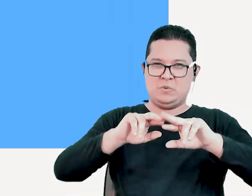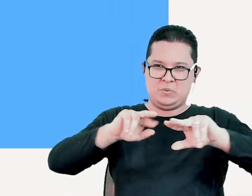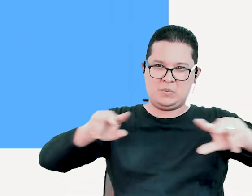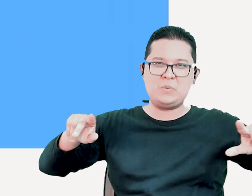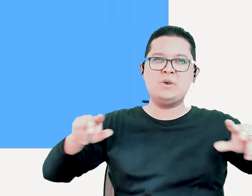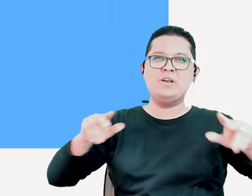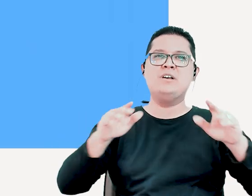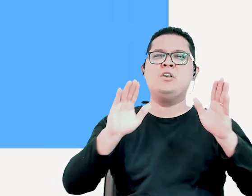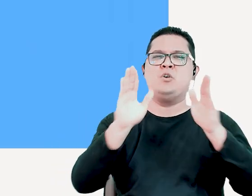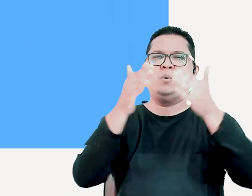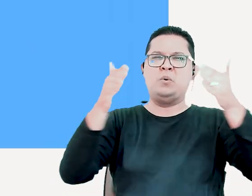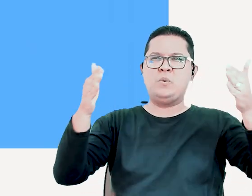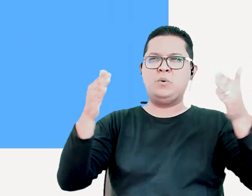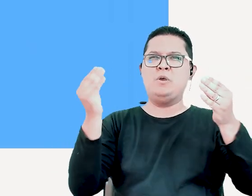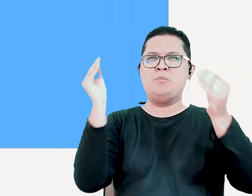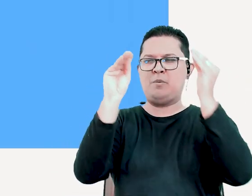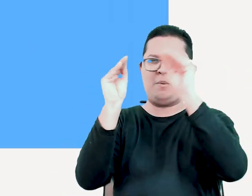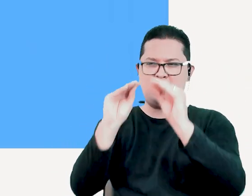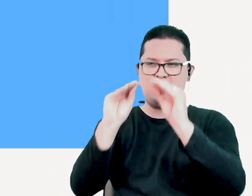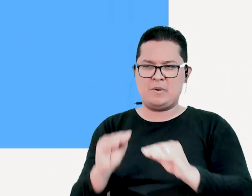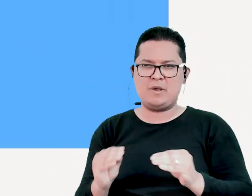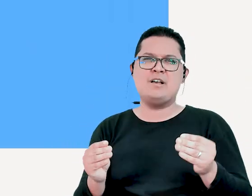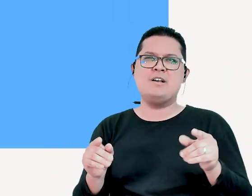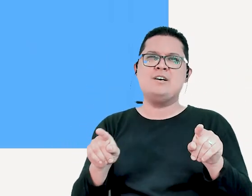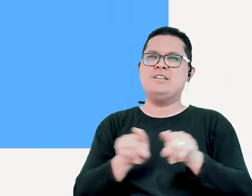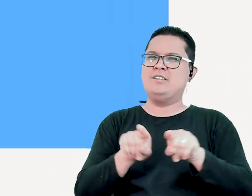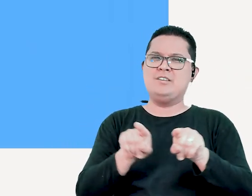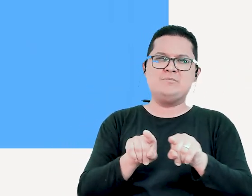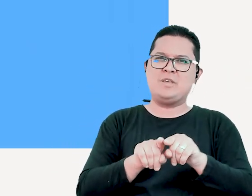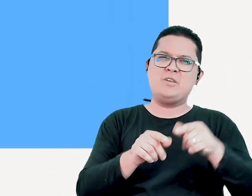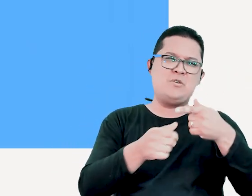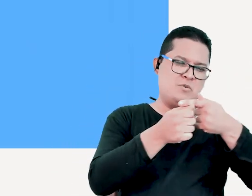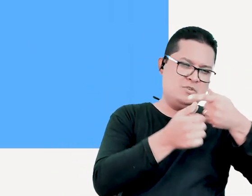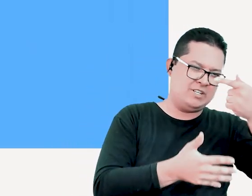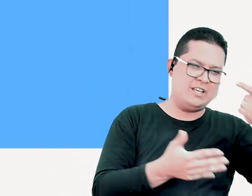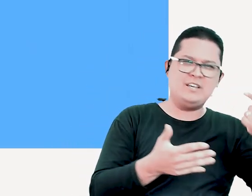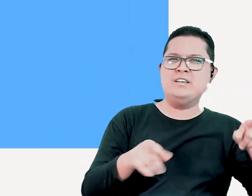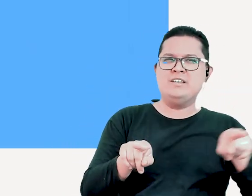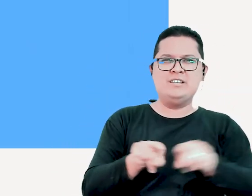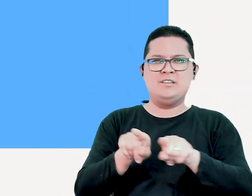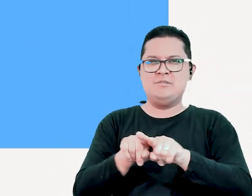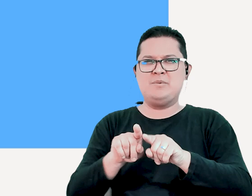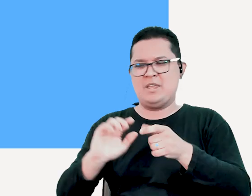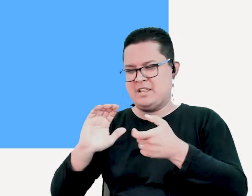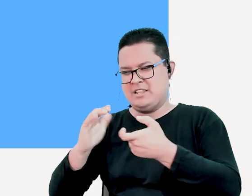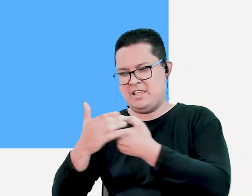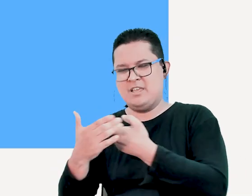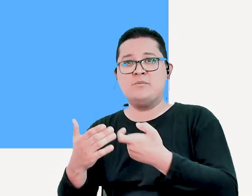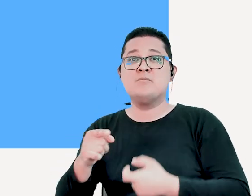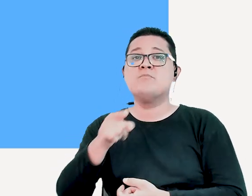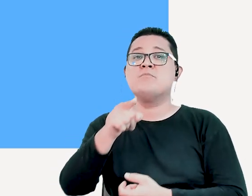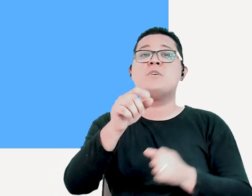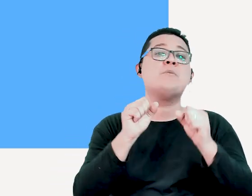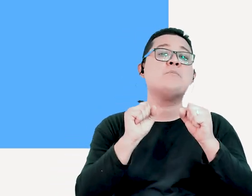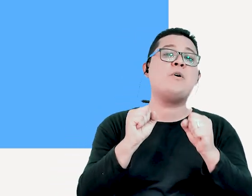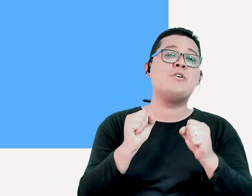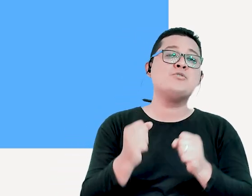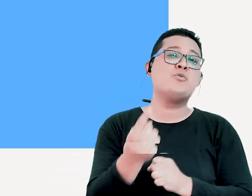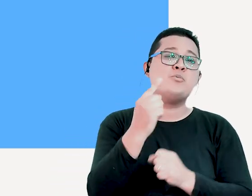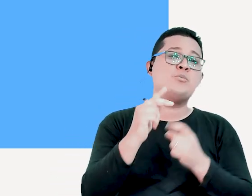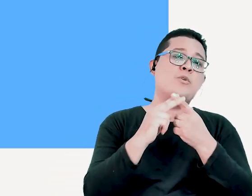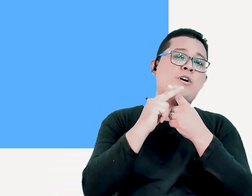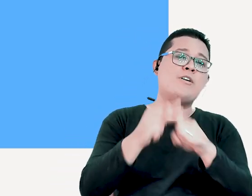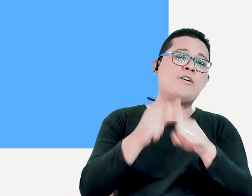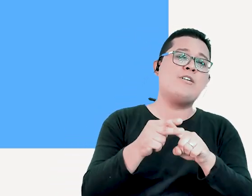de componentes, todos esses glossários, todos esses termos, você pode ter uma ferramenta que vai